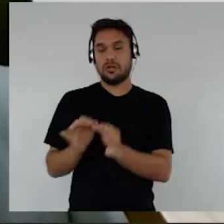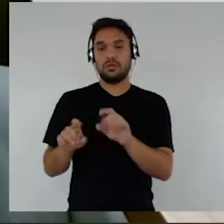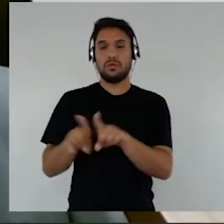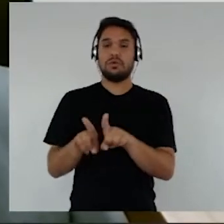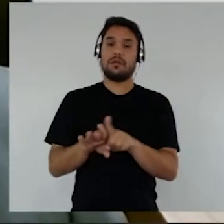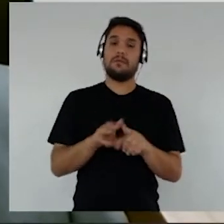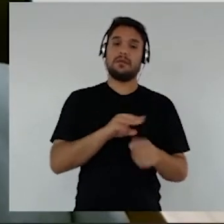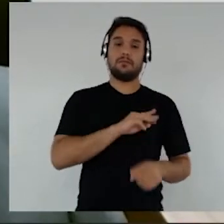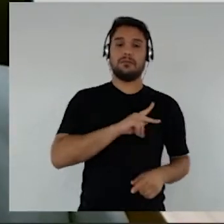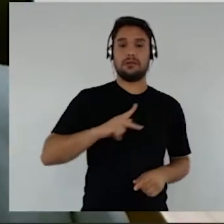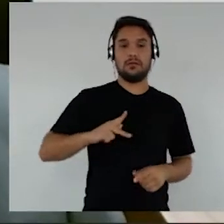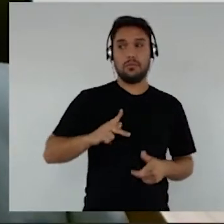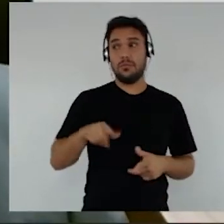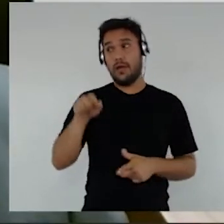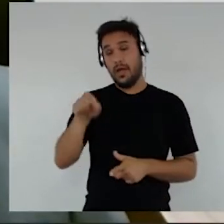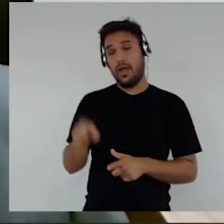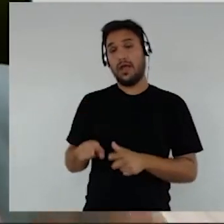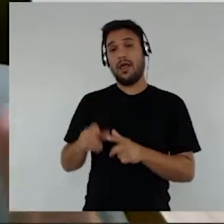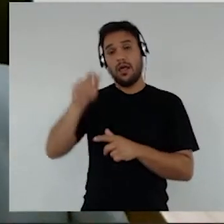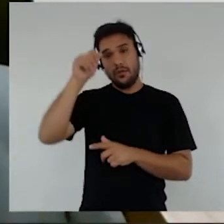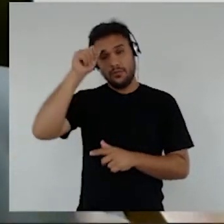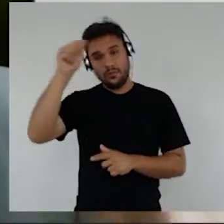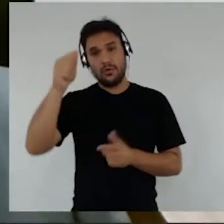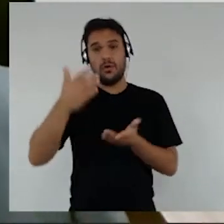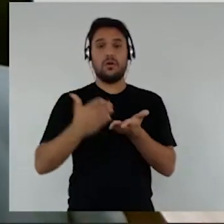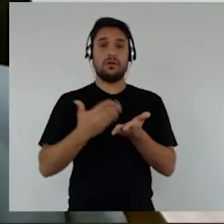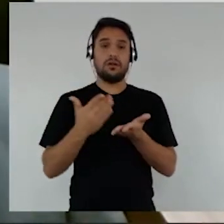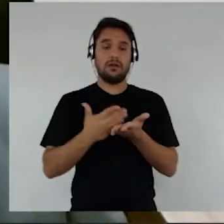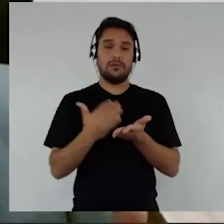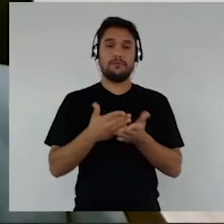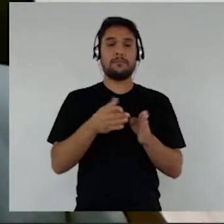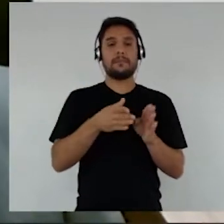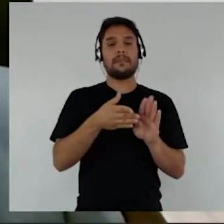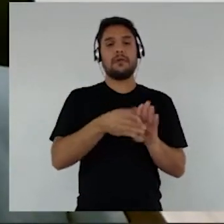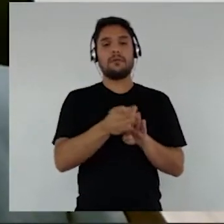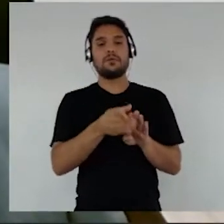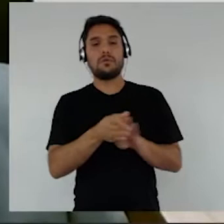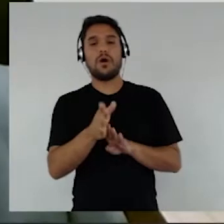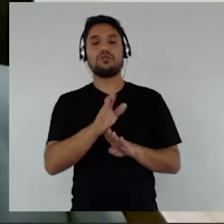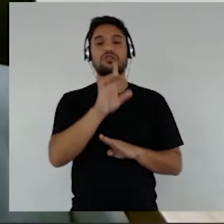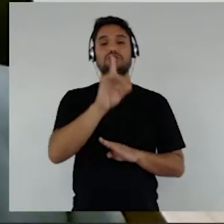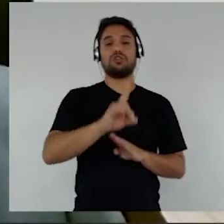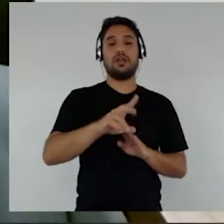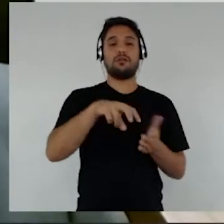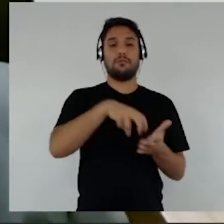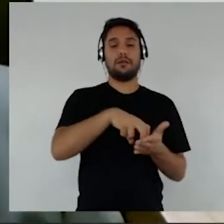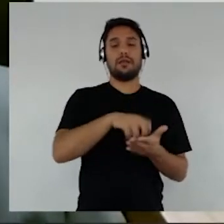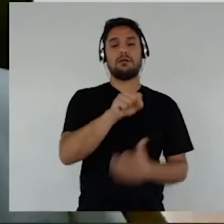do Ministério Público, autora do Manual de